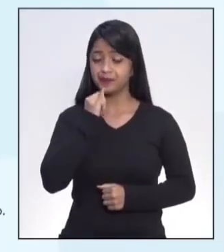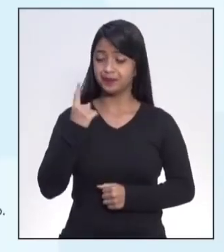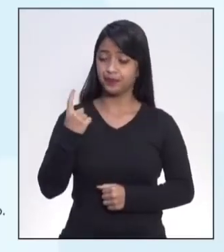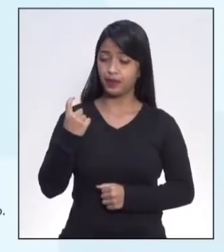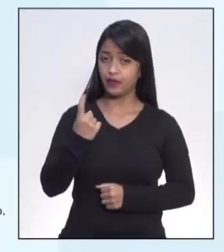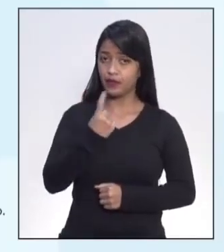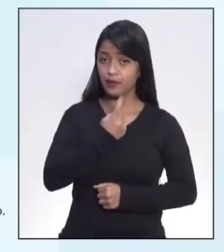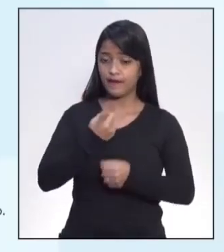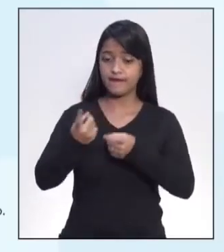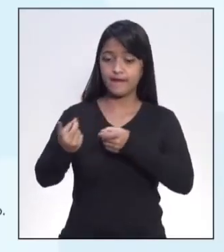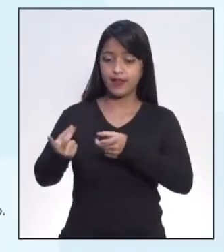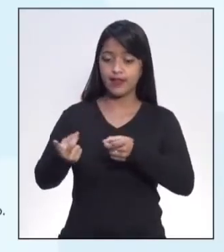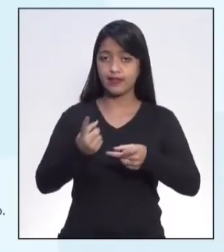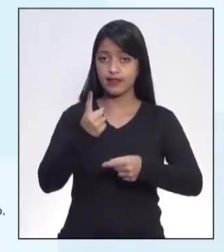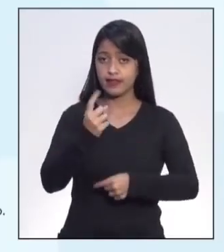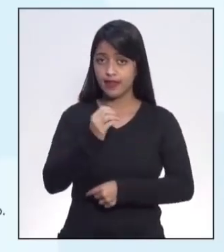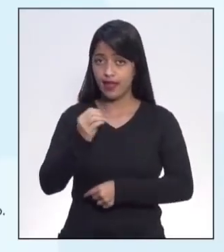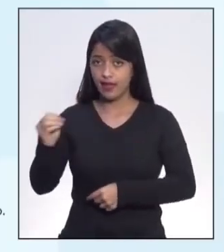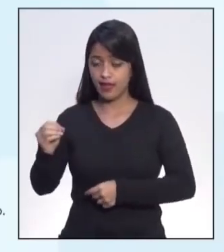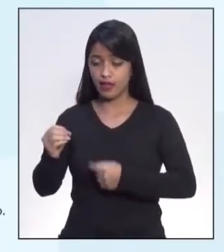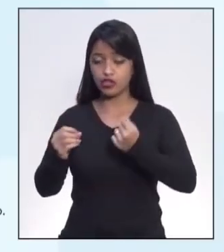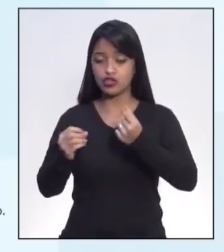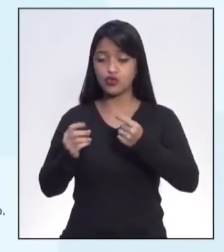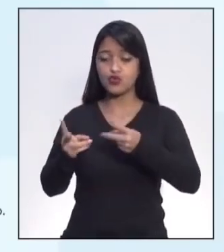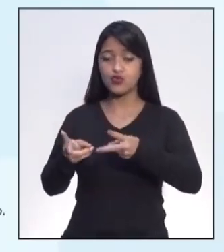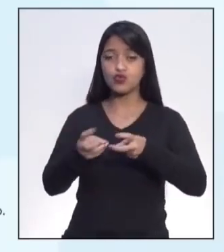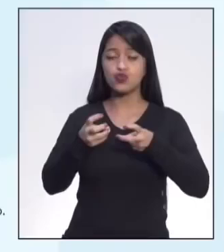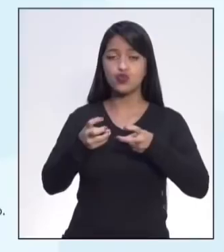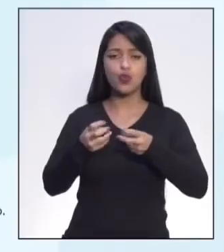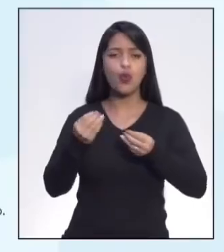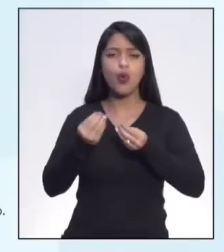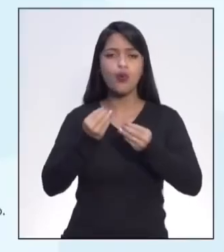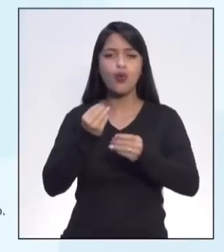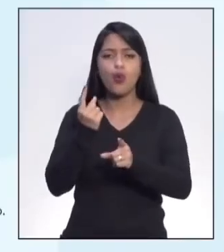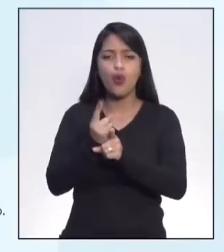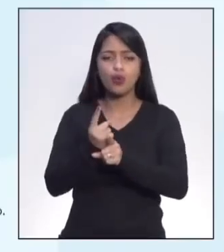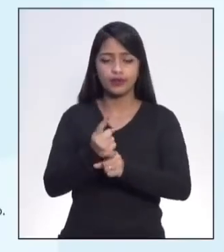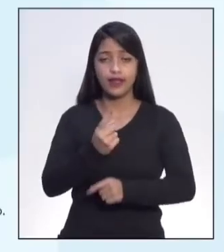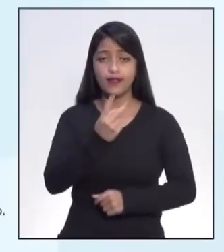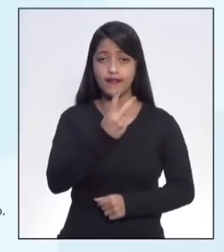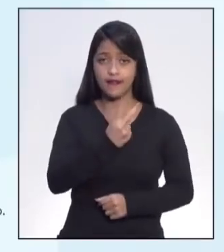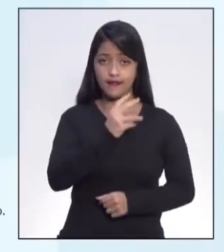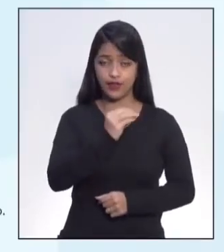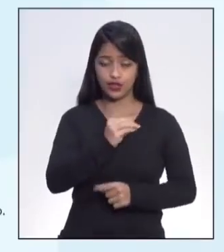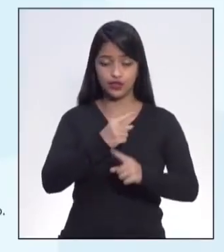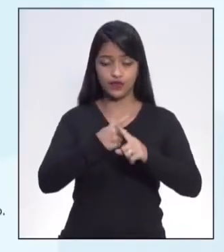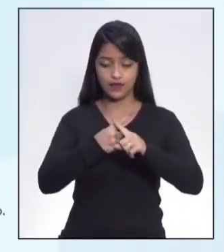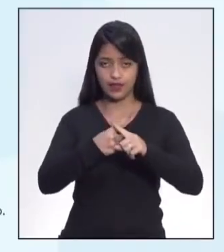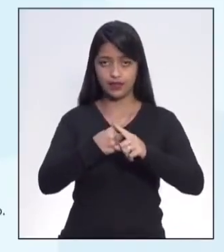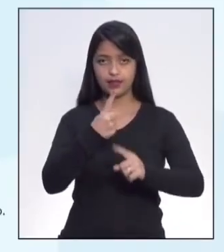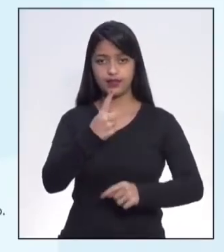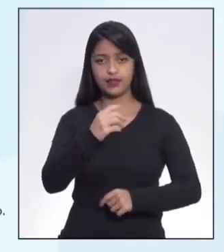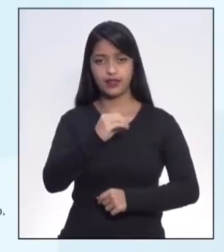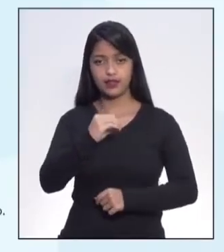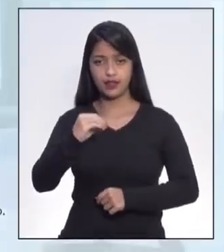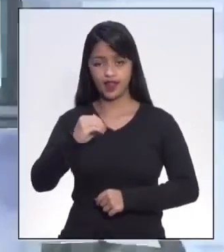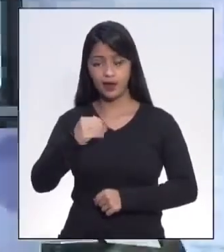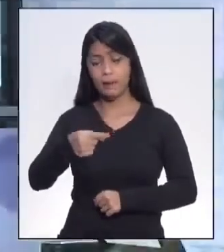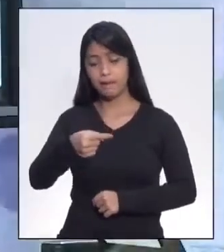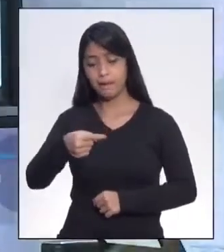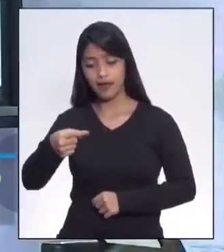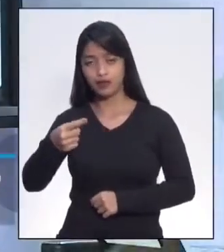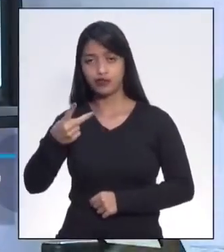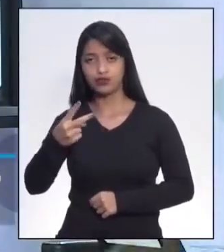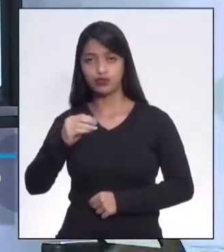100 perfumes, é igual a 20 vezes 100 menos 200. 20 vezes